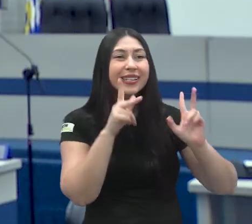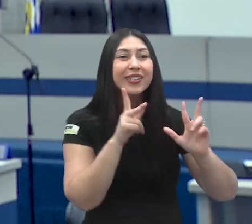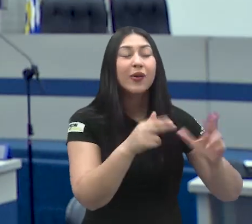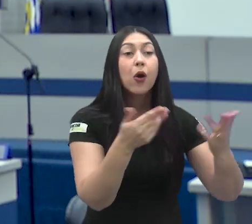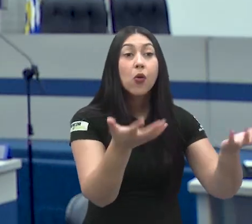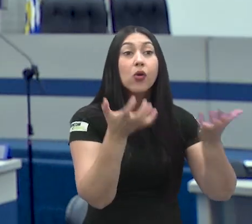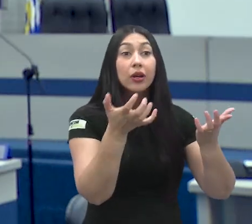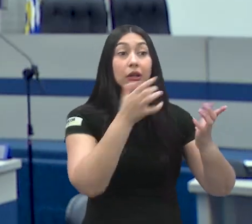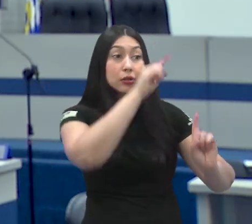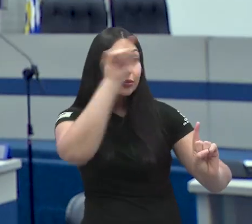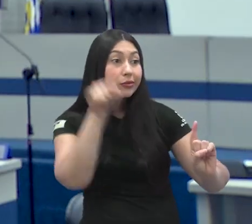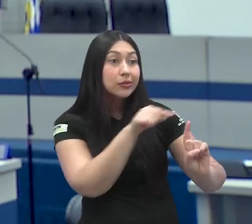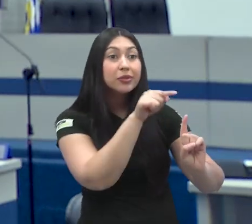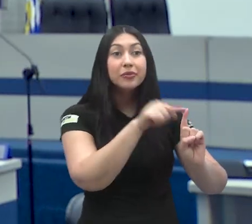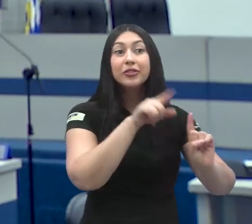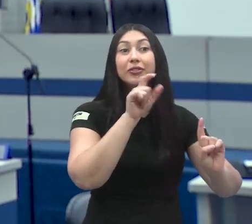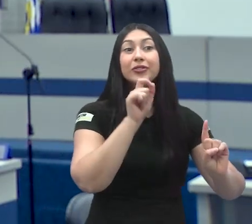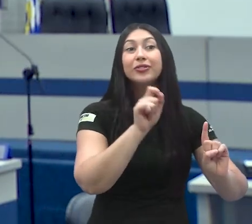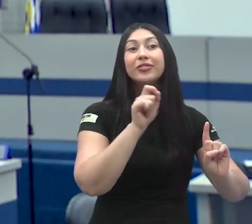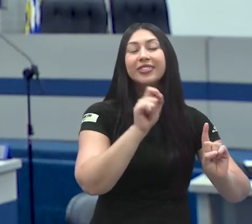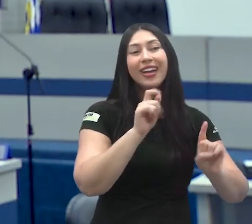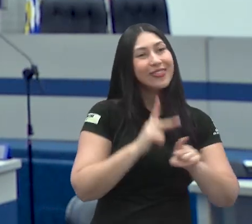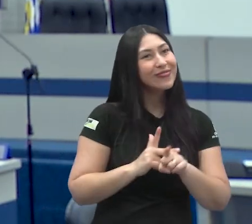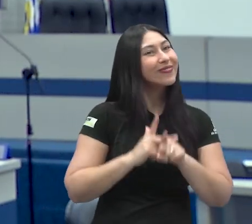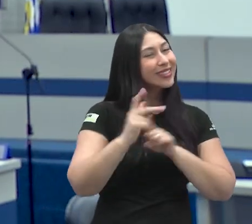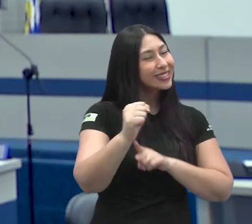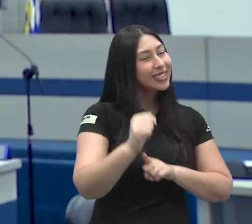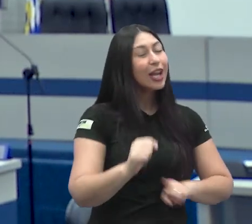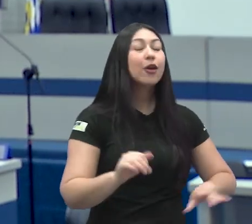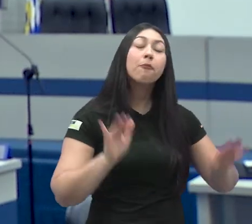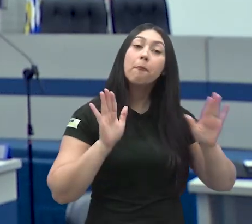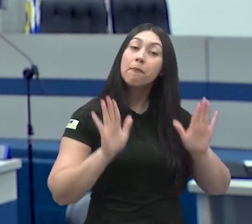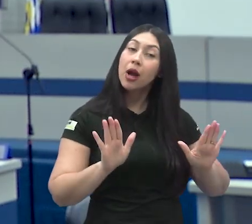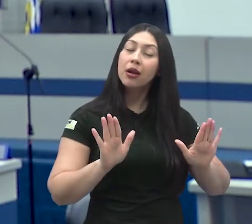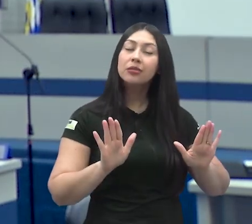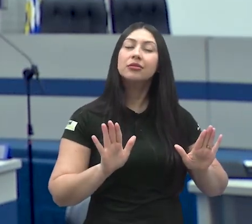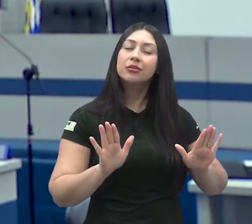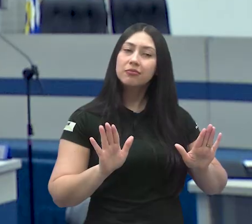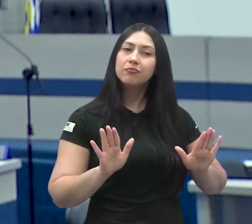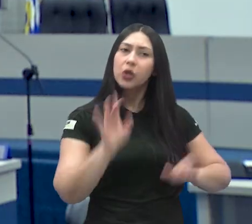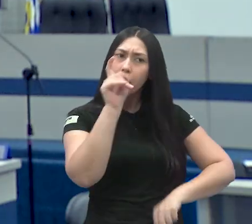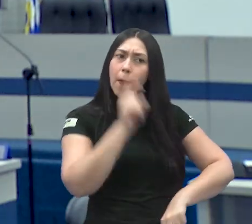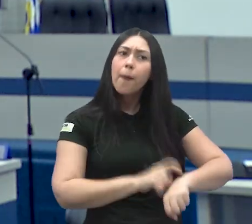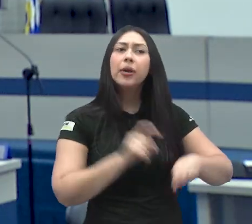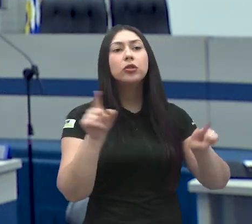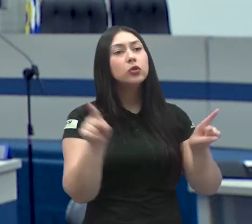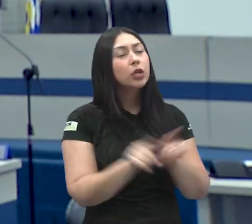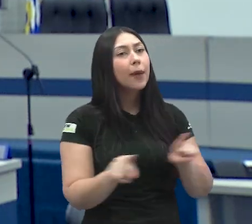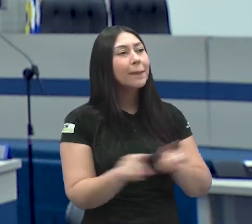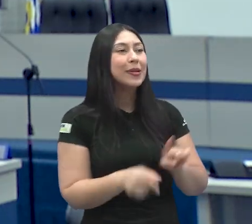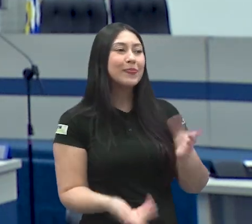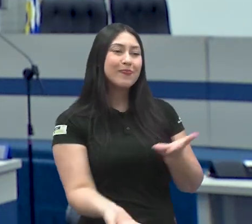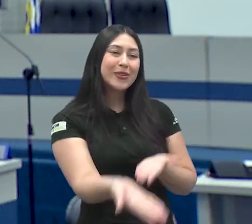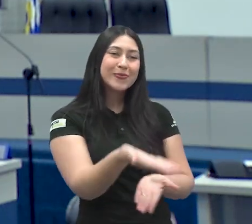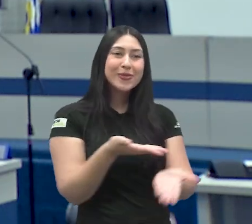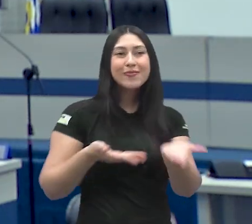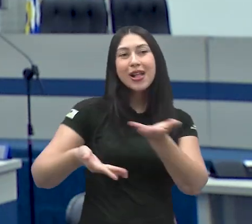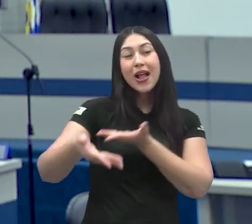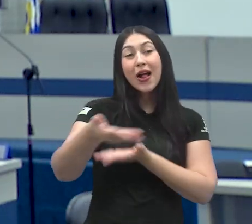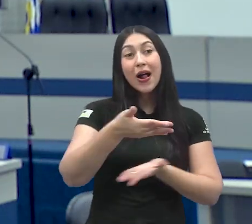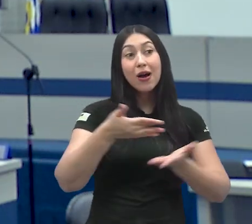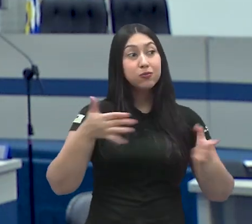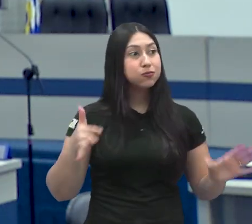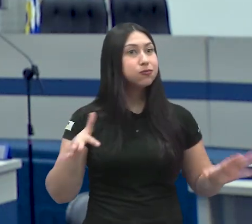objetivo, buscando o mesmo ideal, que dentro do esporte é a vitória. Mas, sem dúvida alguma, é um momento de